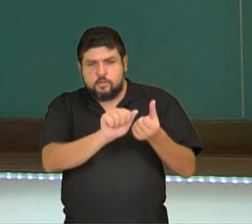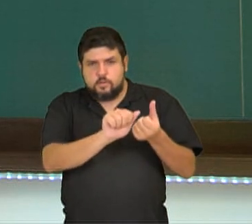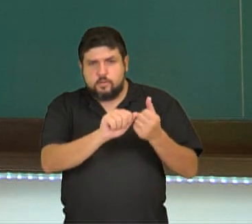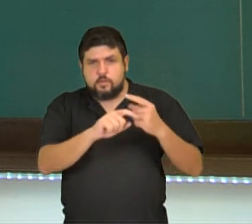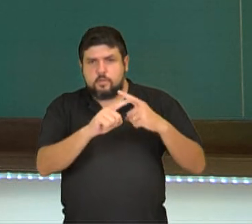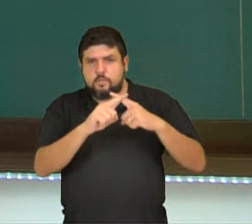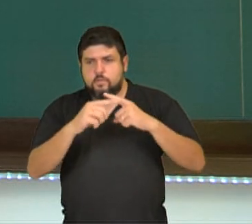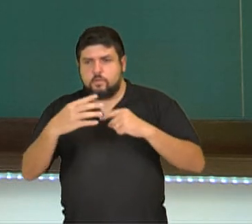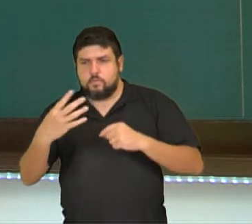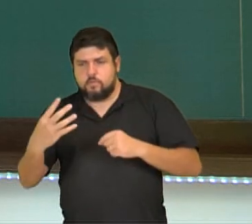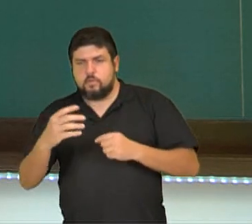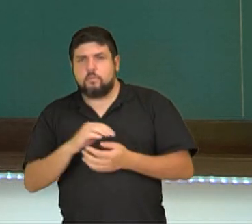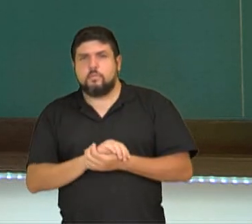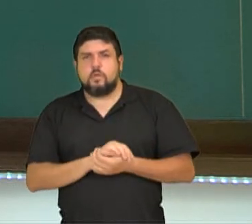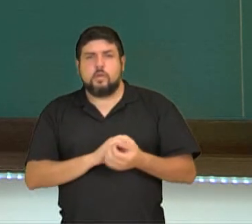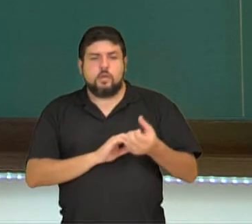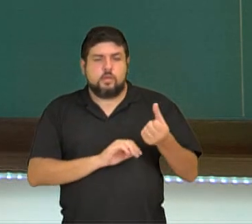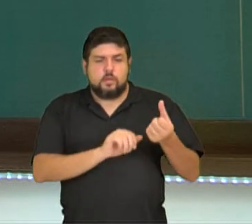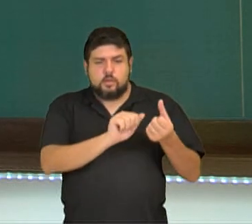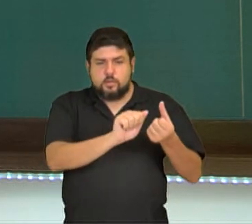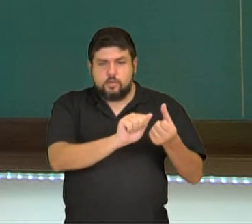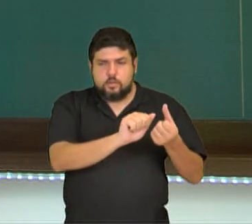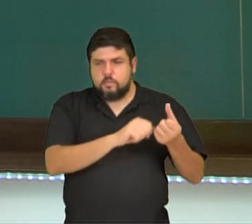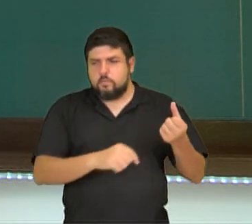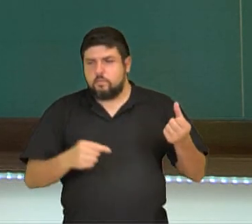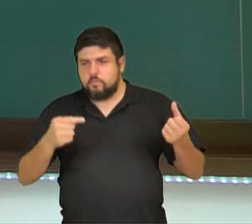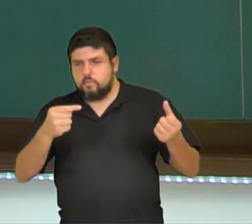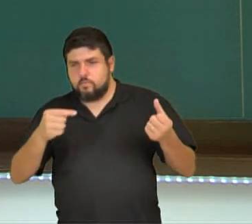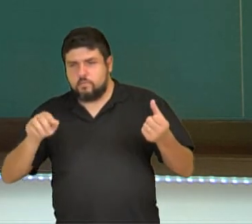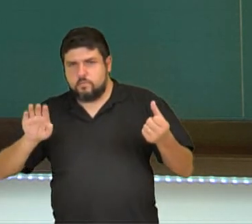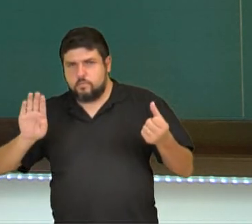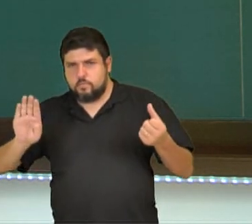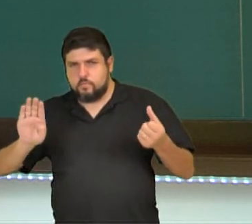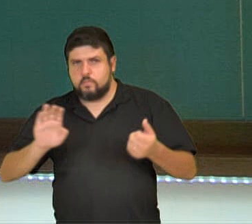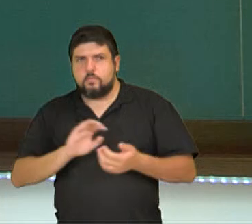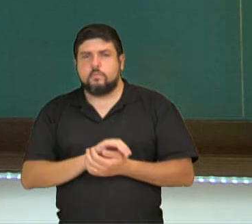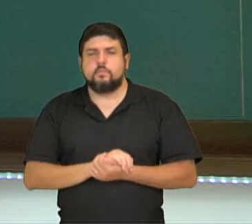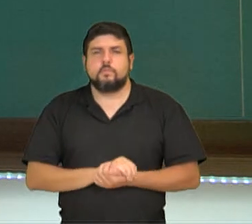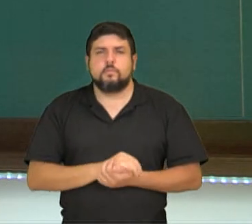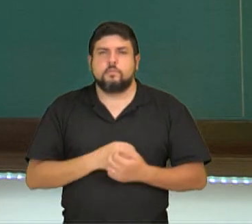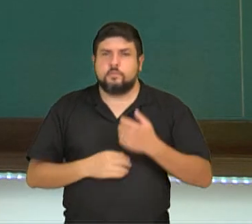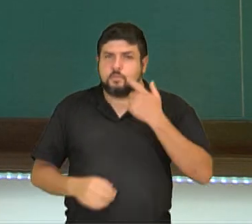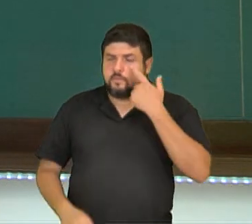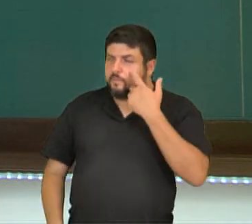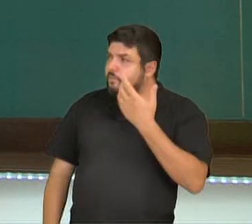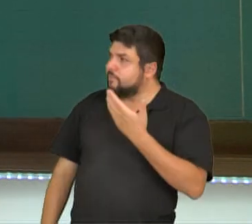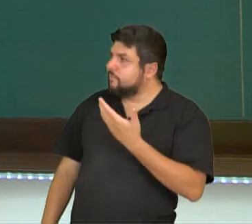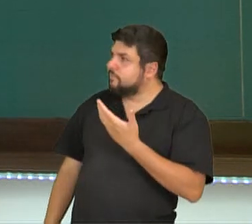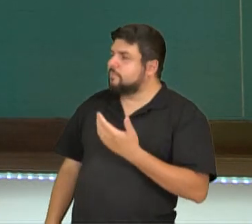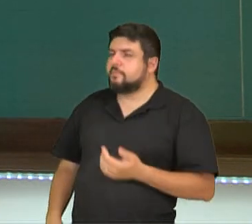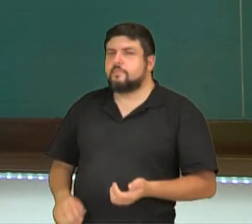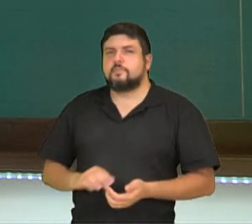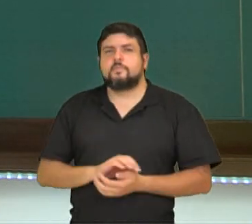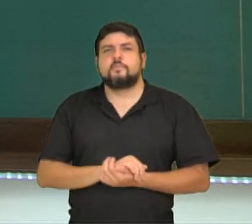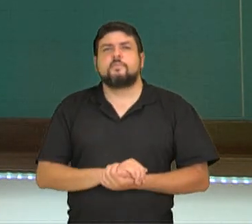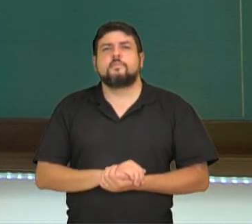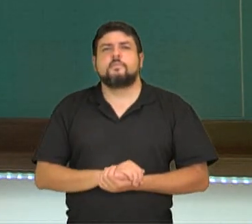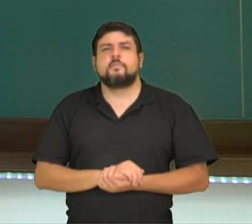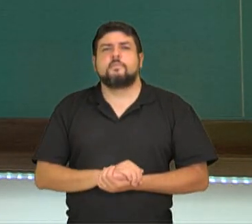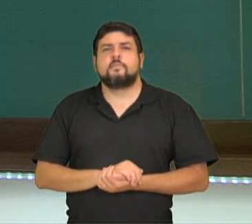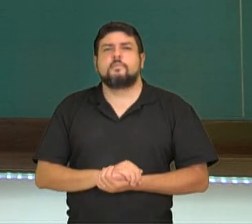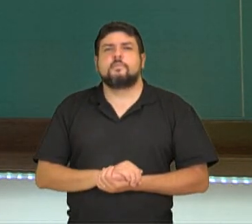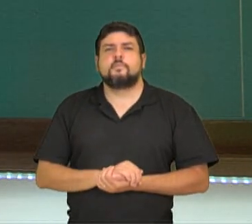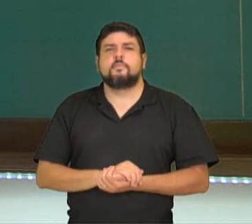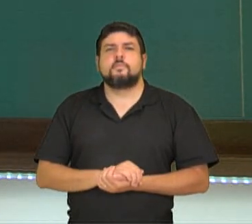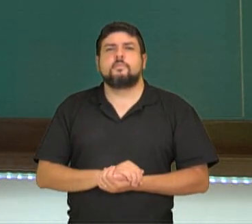4 e o 6A por menos B. Então vai ficar 6 vezes 4, 24. A vezes nada